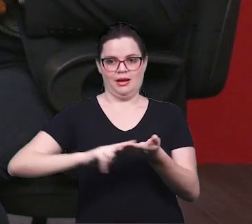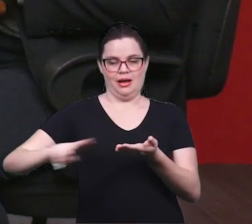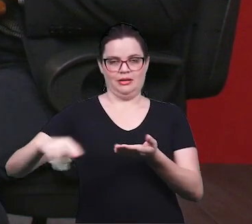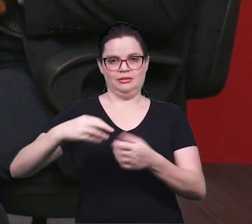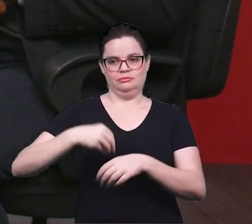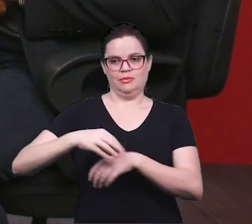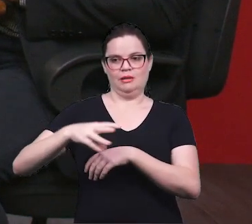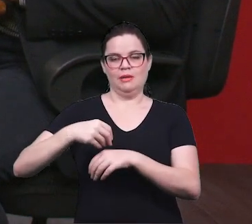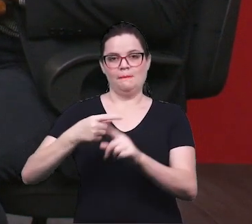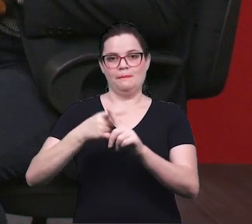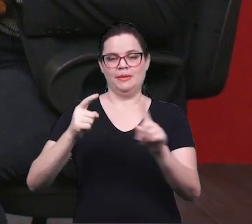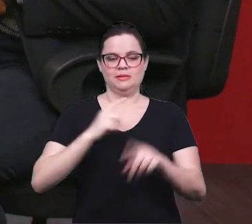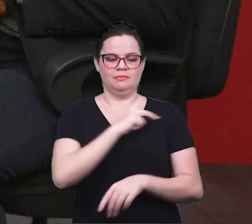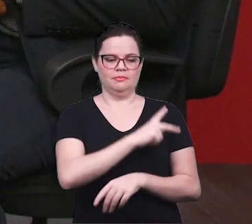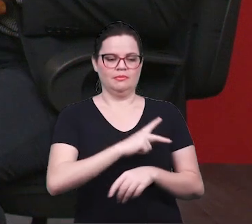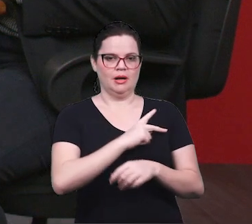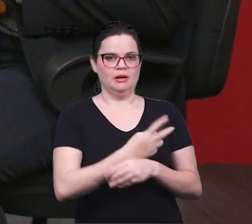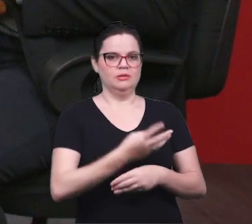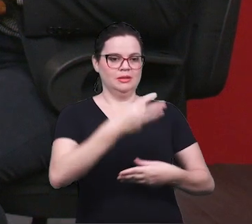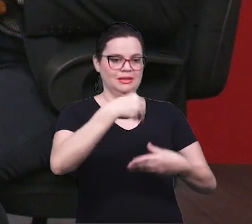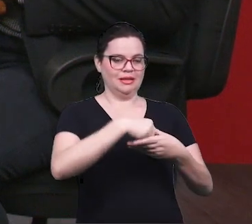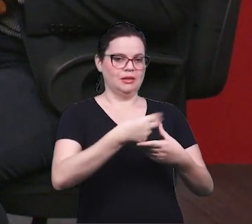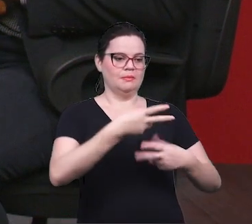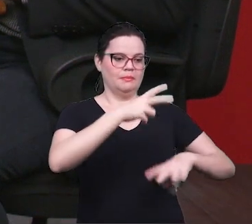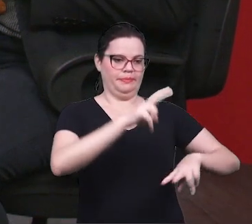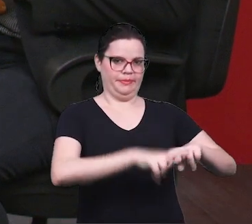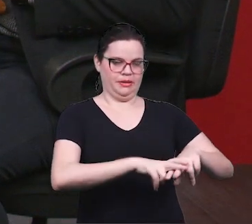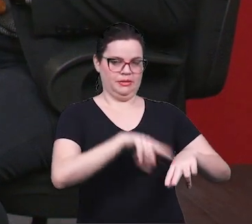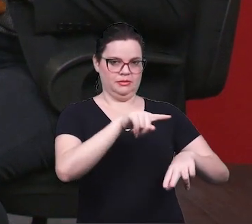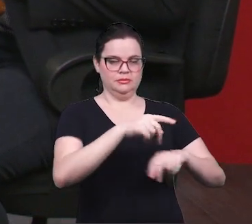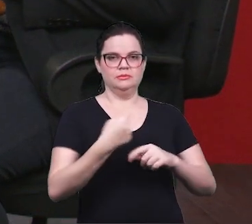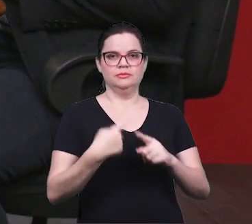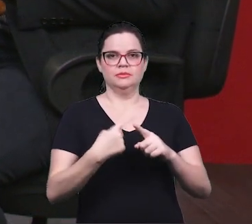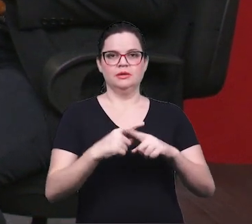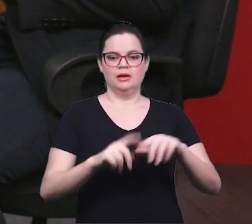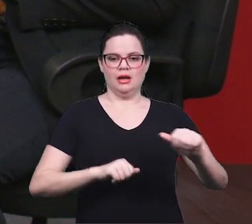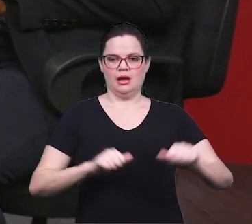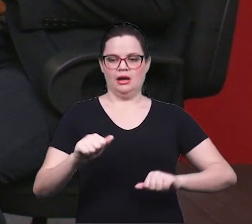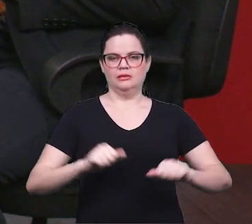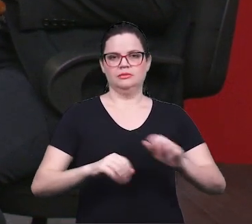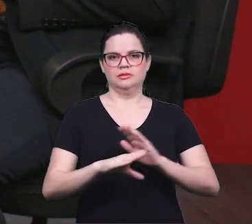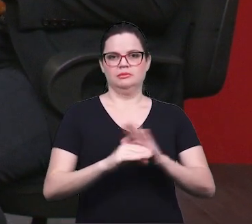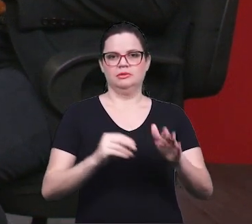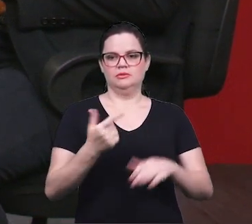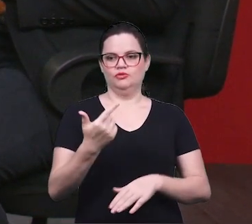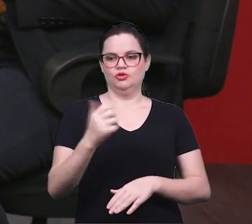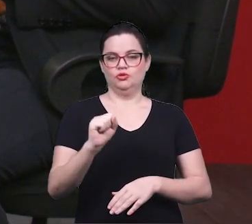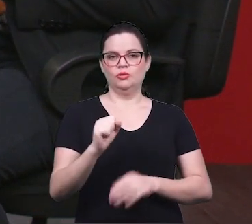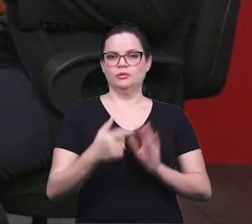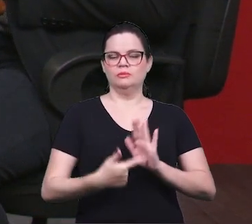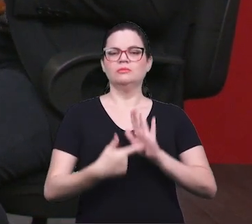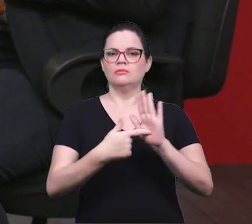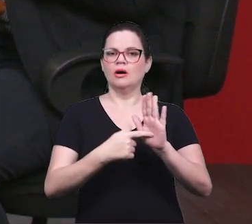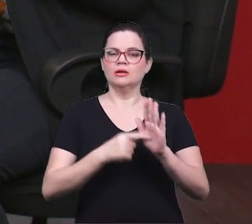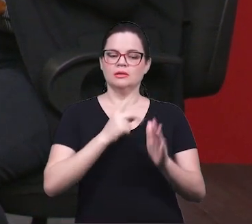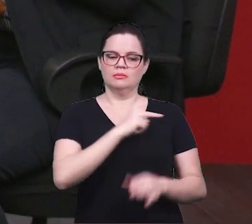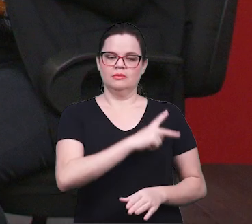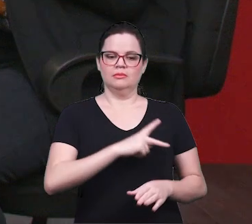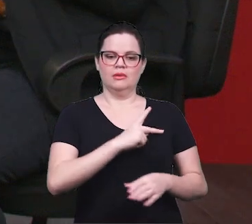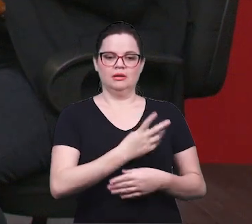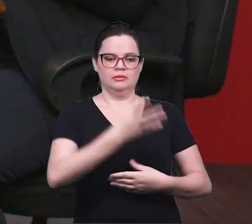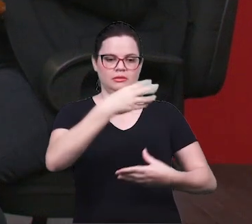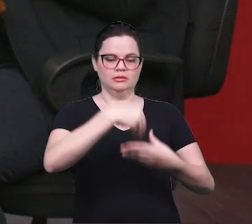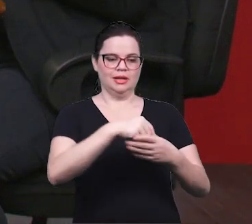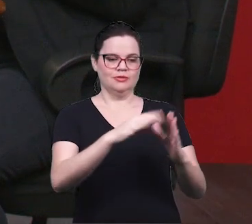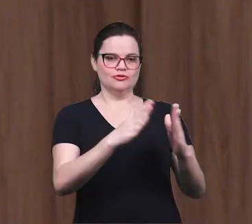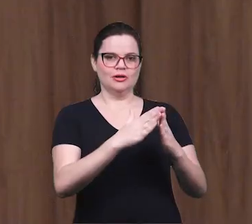referência de Atos 28, em que Paulo está naquela prisão domiciliar. Então, há